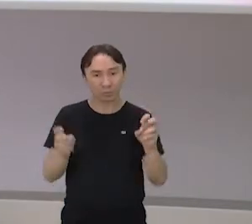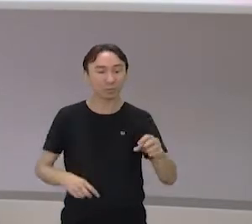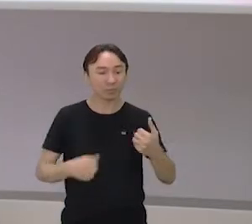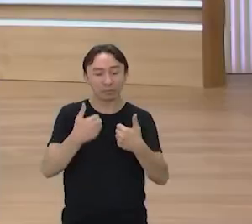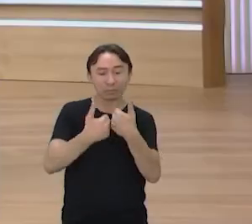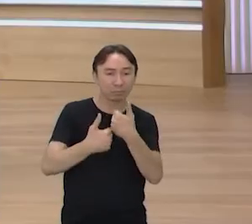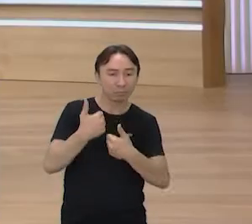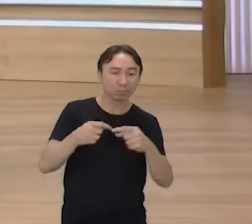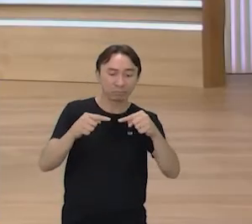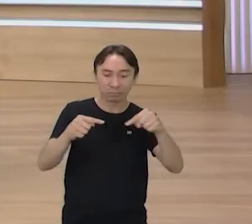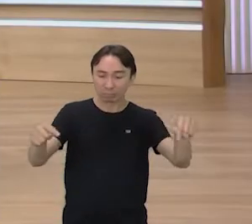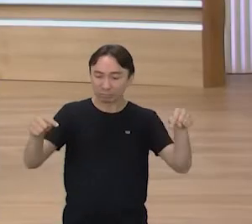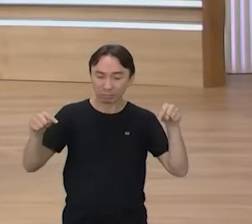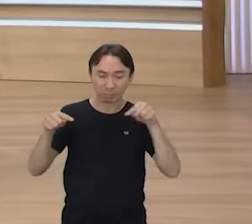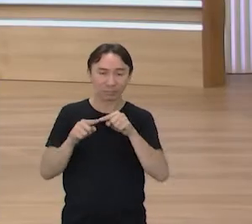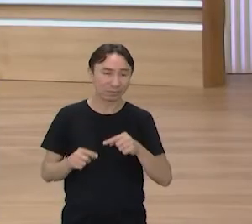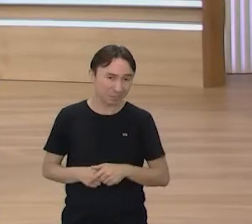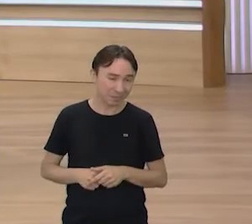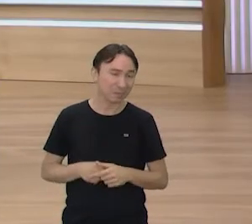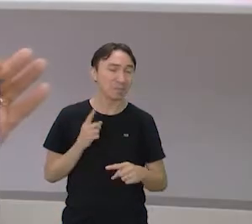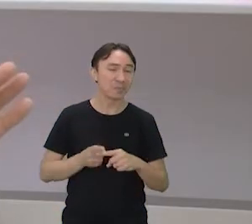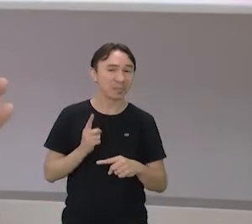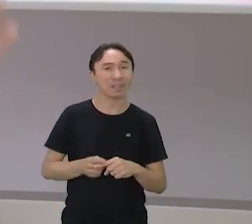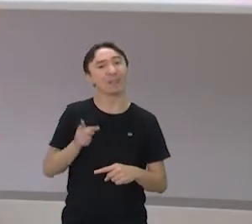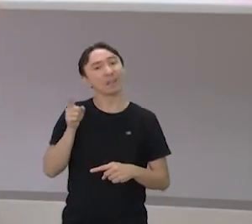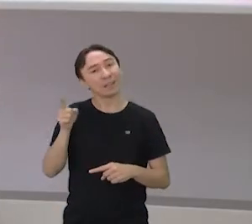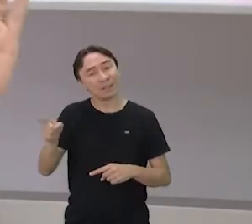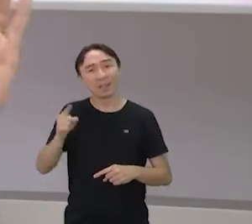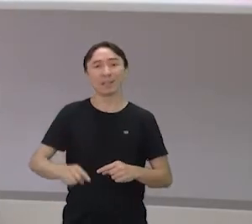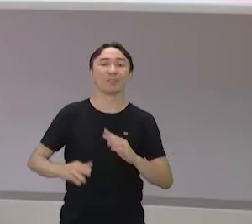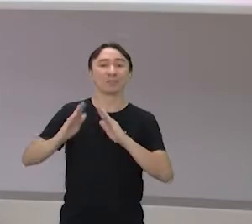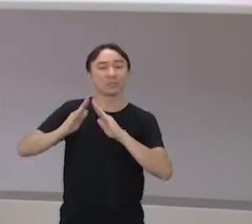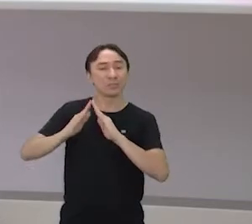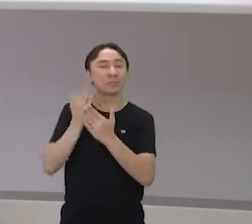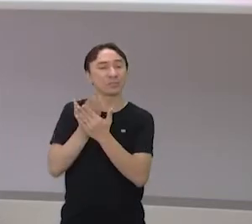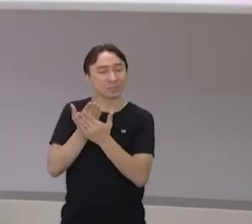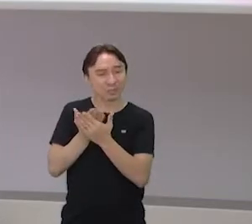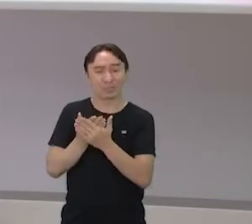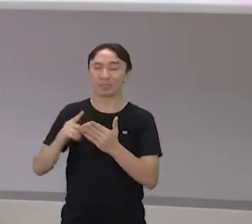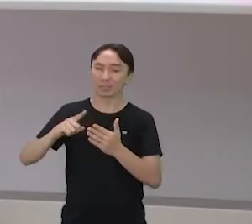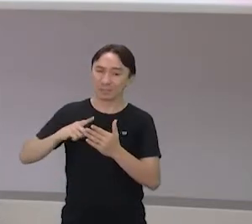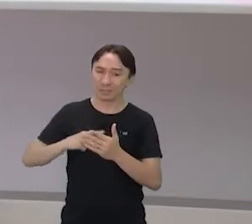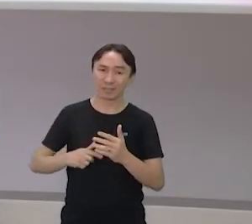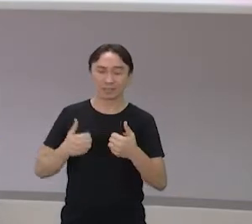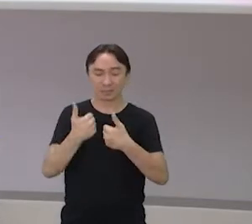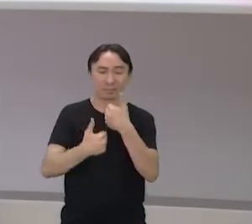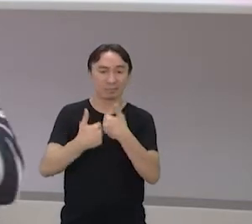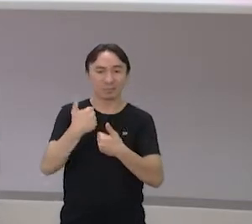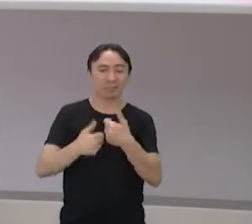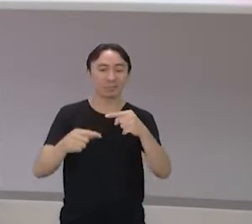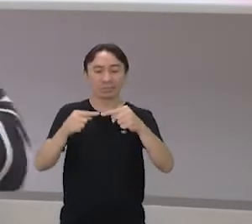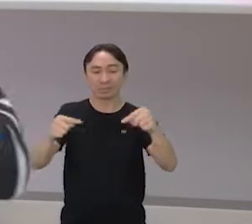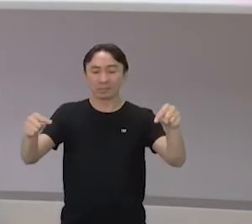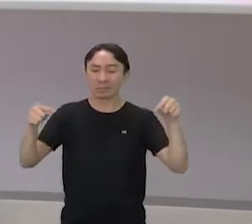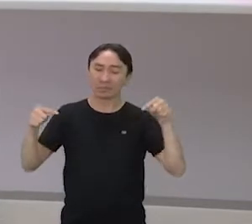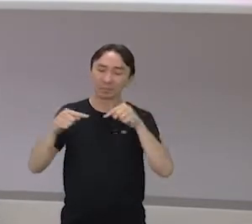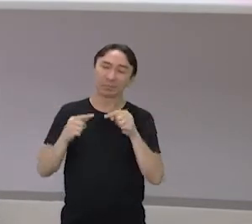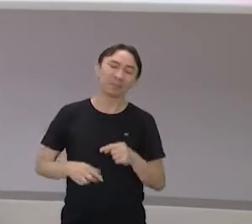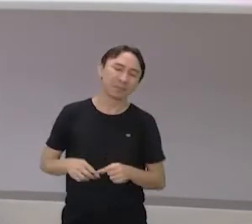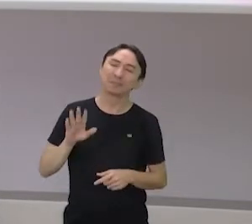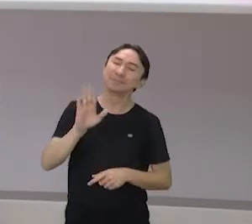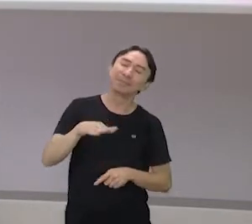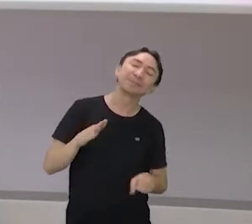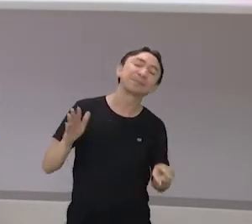que a gente tem apresentada na escola. Então eu já vou começar aqui querendo saber um pouquinho da sua vida como aluna e como